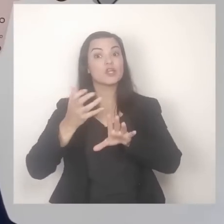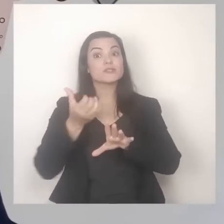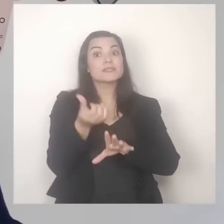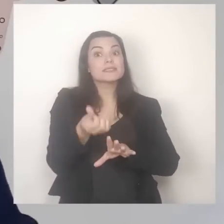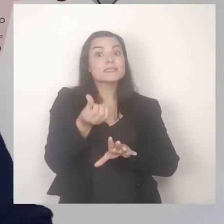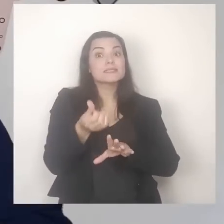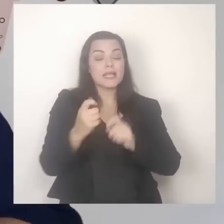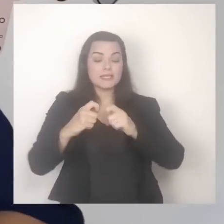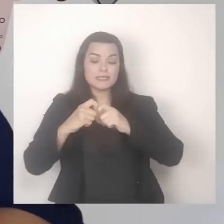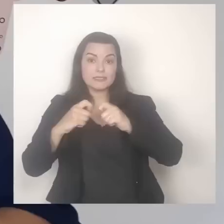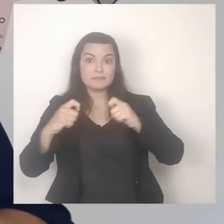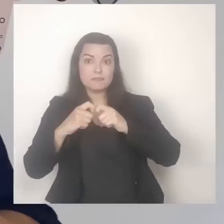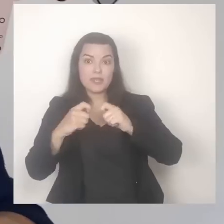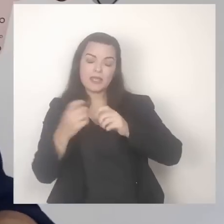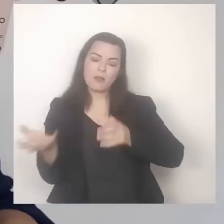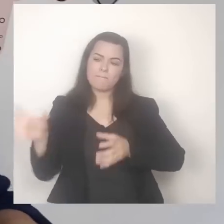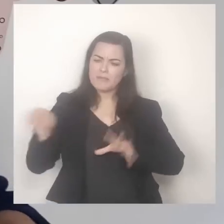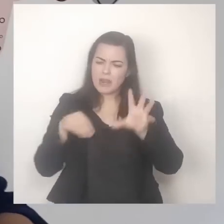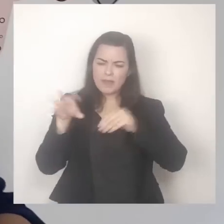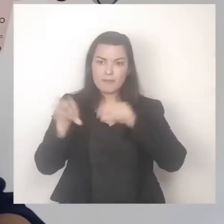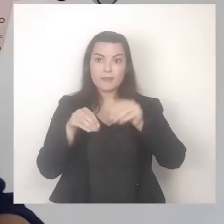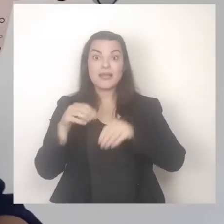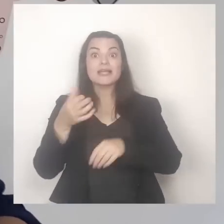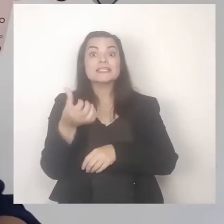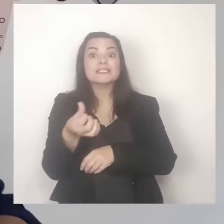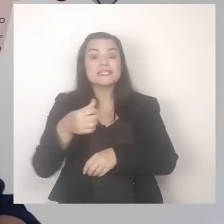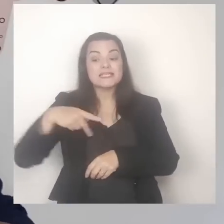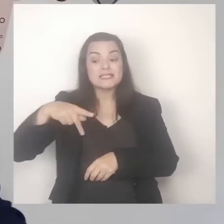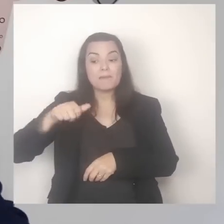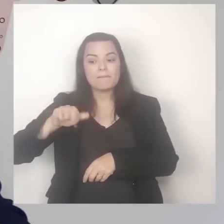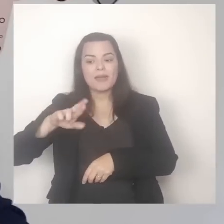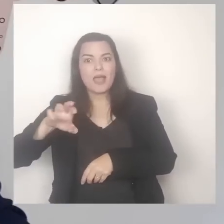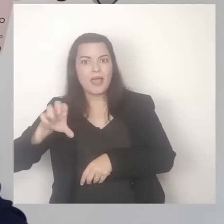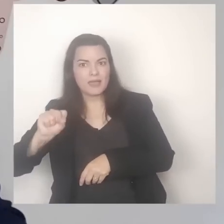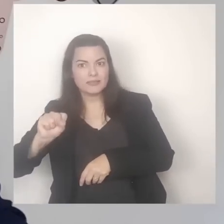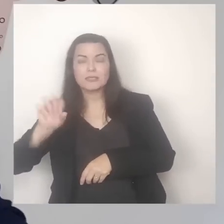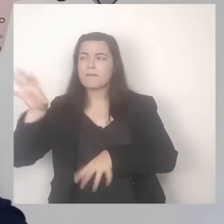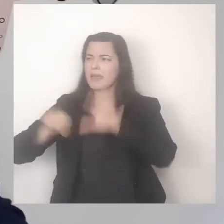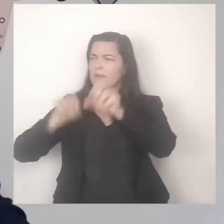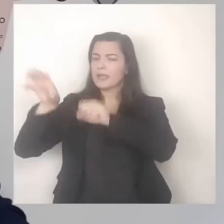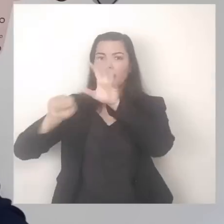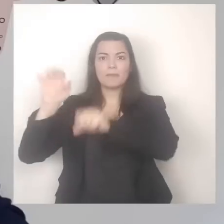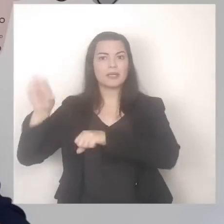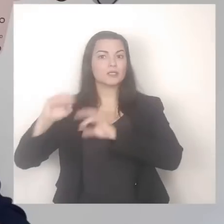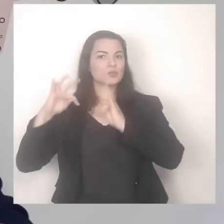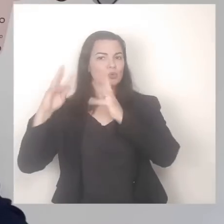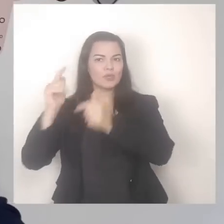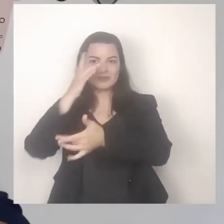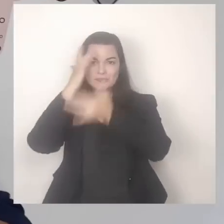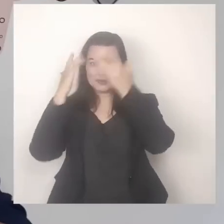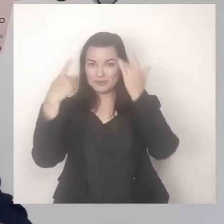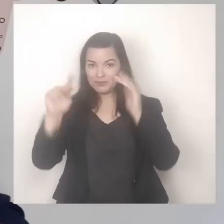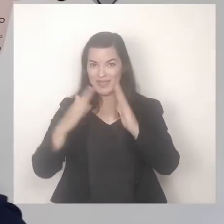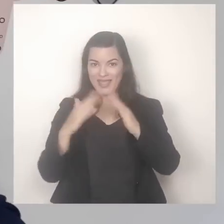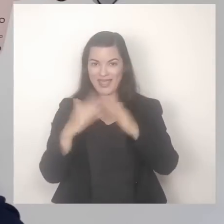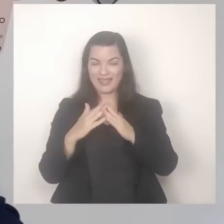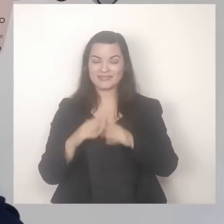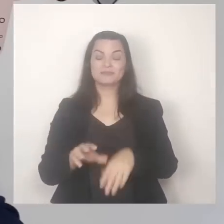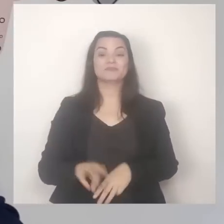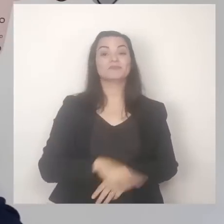pares de meia. Vai sair pegando meia de todo mundo aí na casa de vocês, tá bom? E